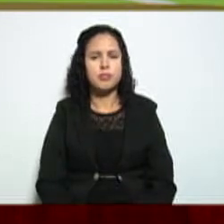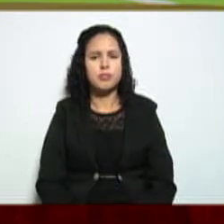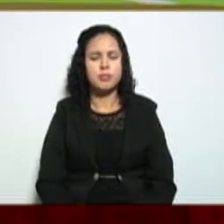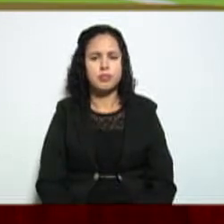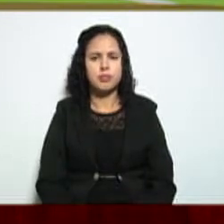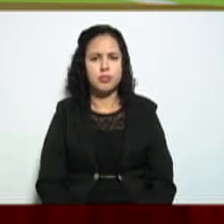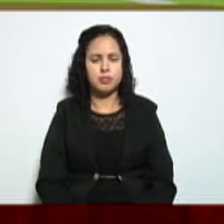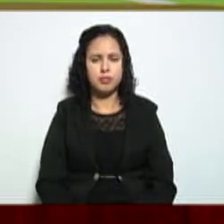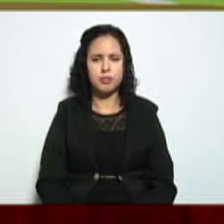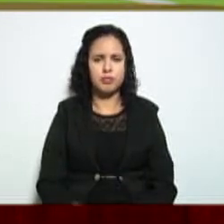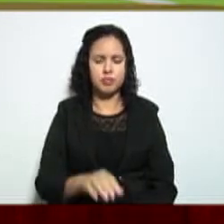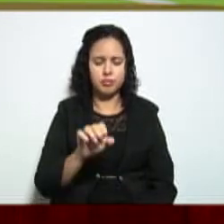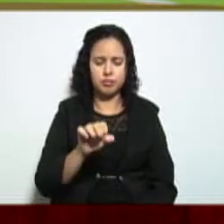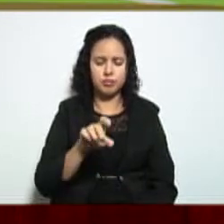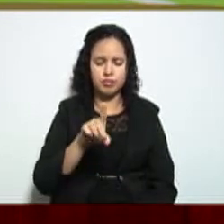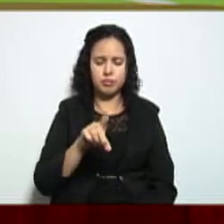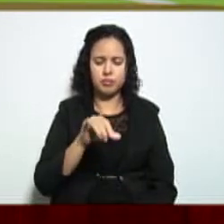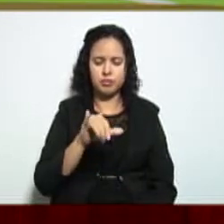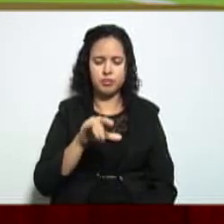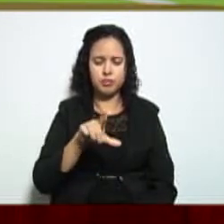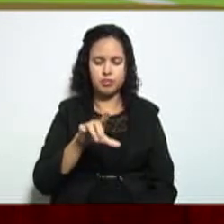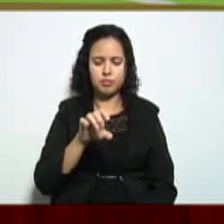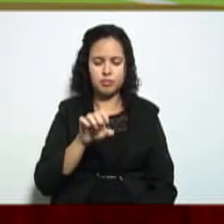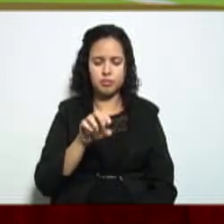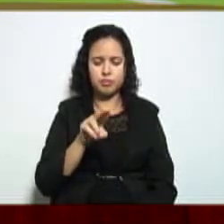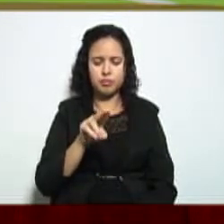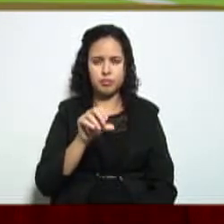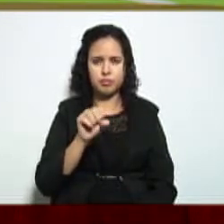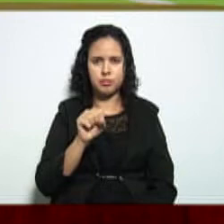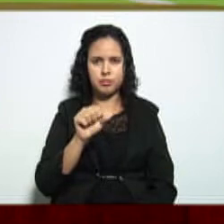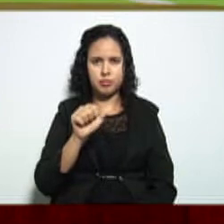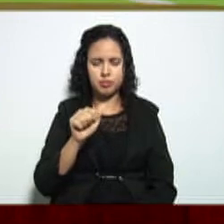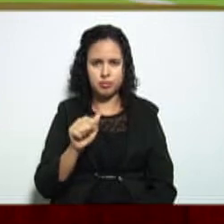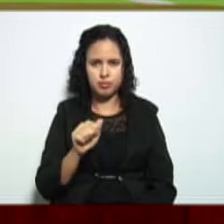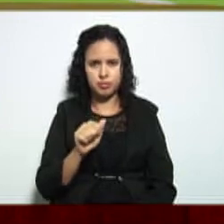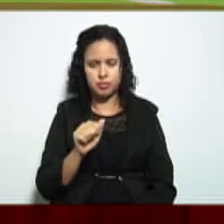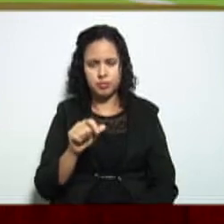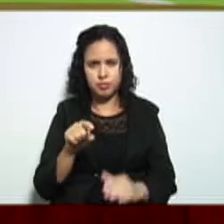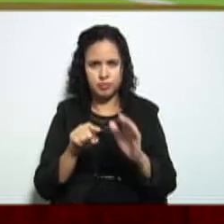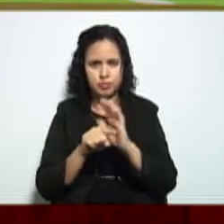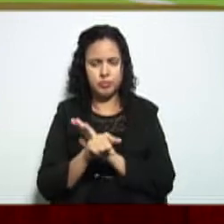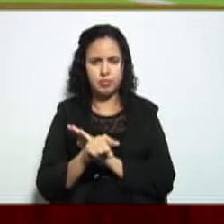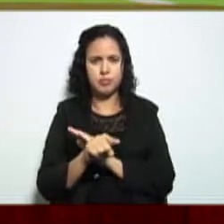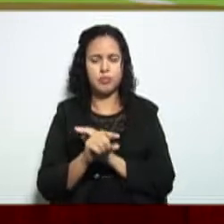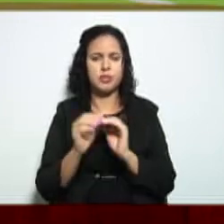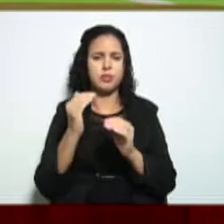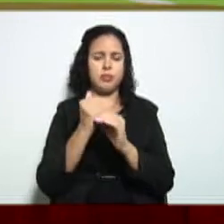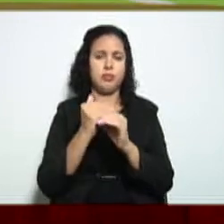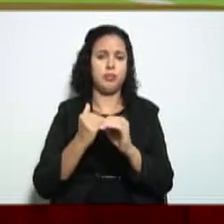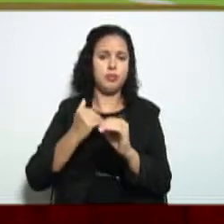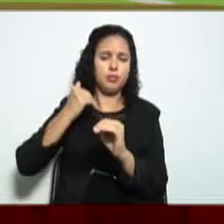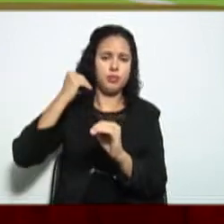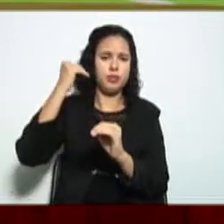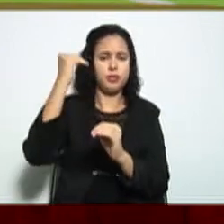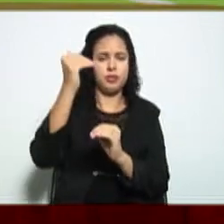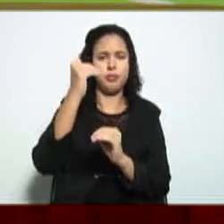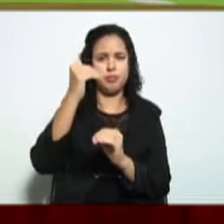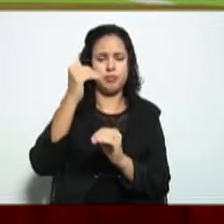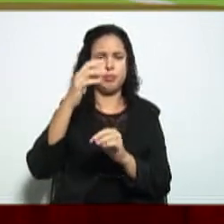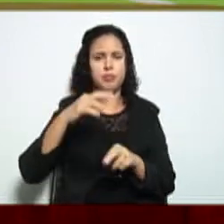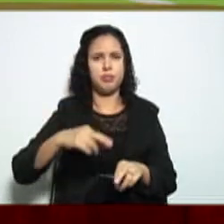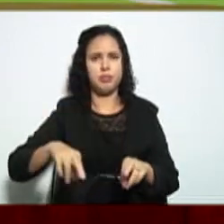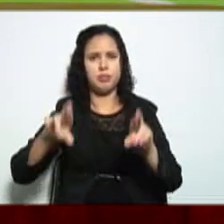né, na verdade, Edileuza, que pergunta qual o órgão máximo de decisão